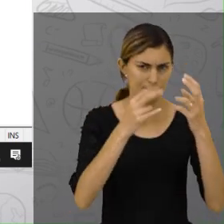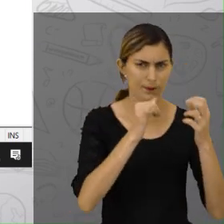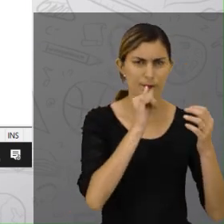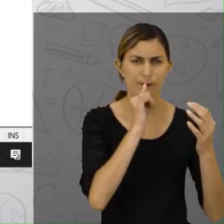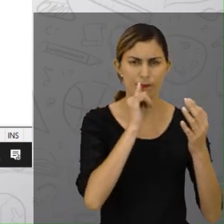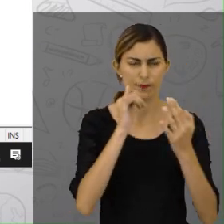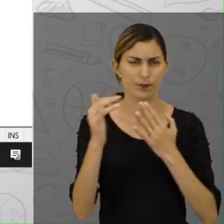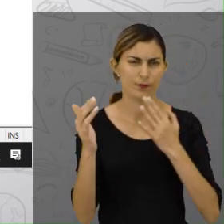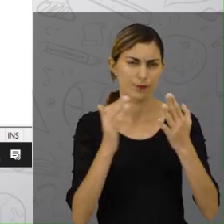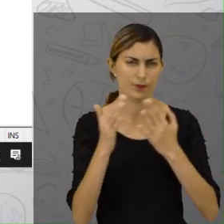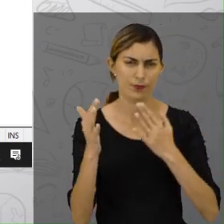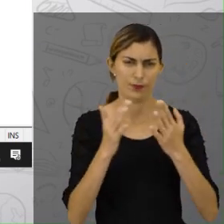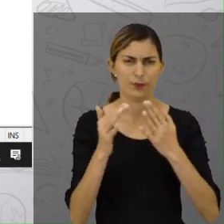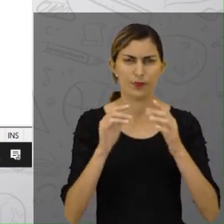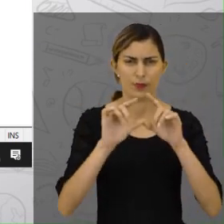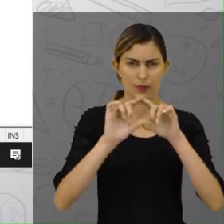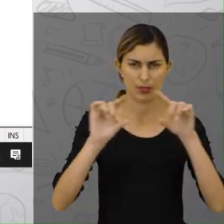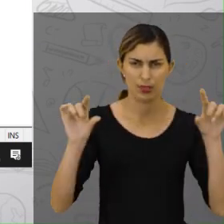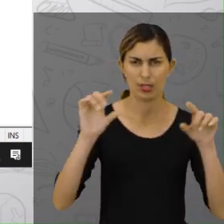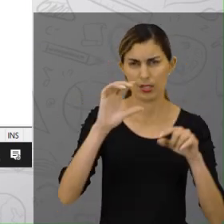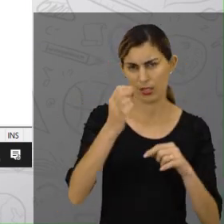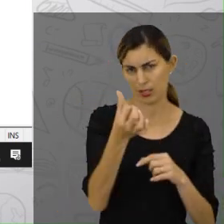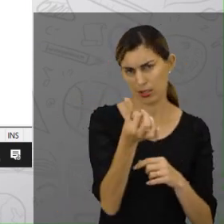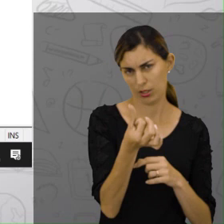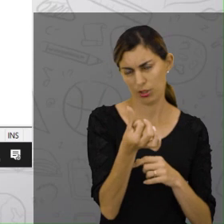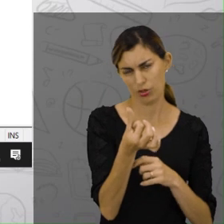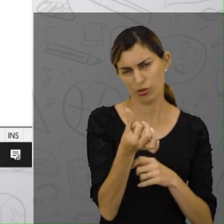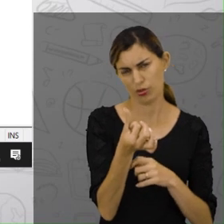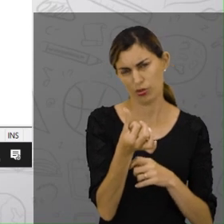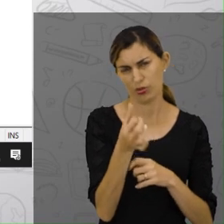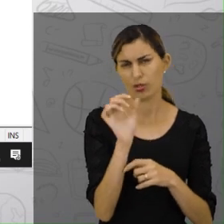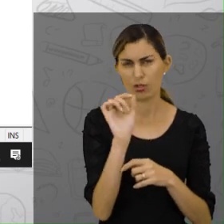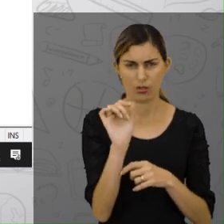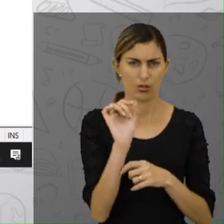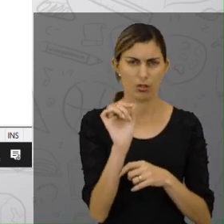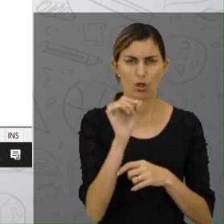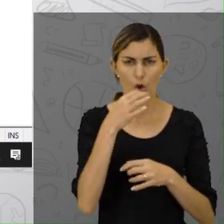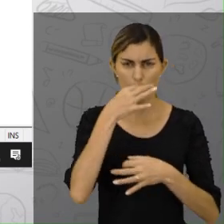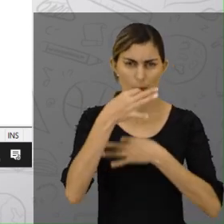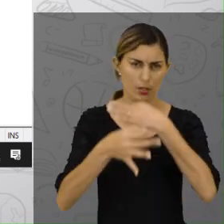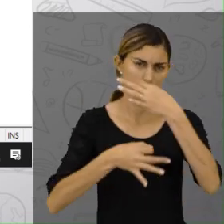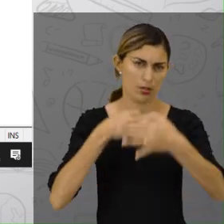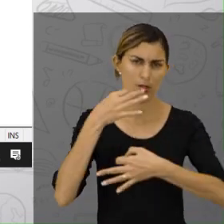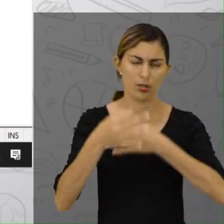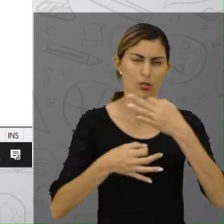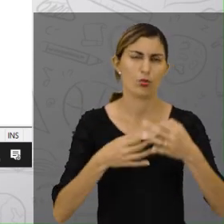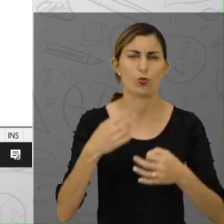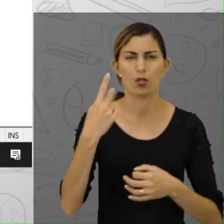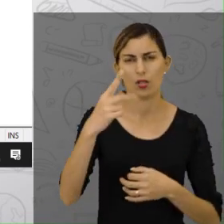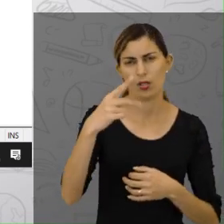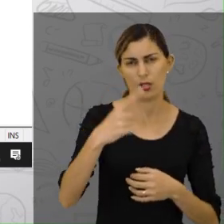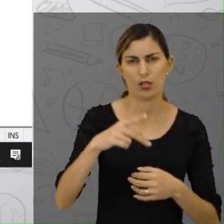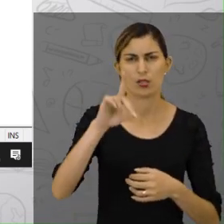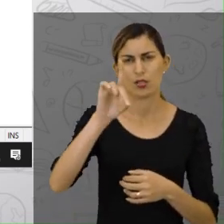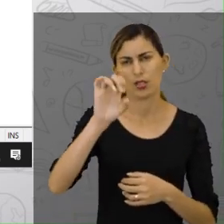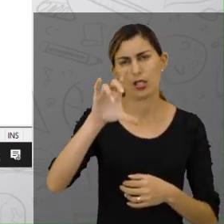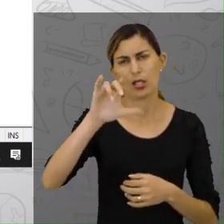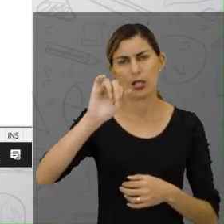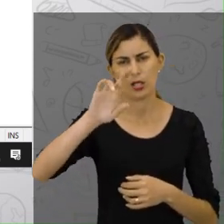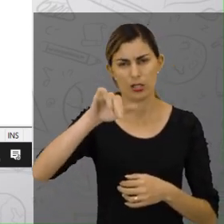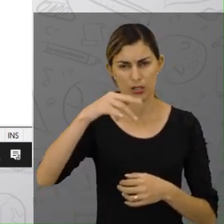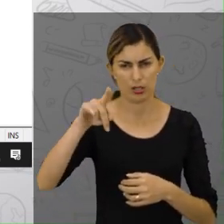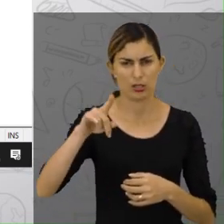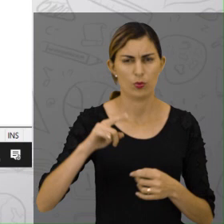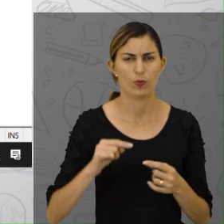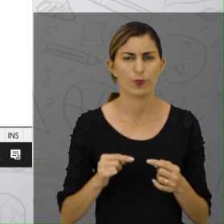Perceba no exemplo da linha 6, aqui no comentário, que essa declaração é